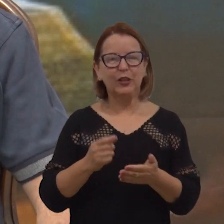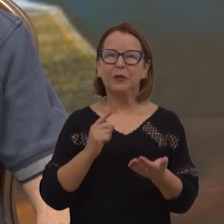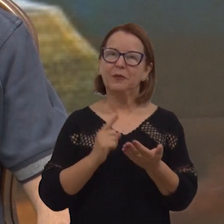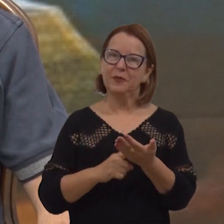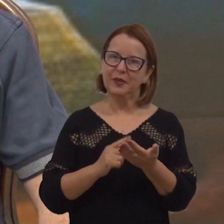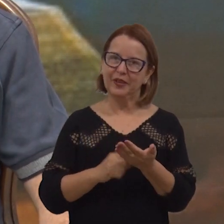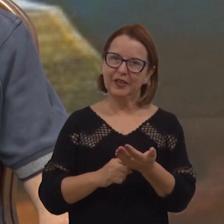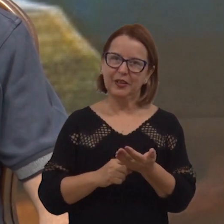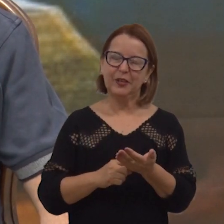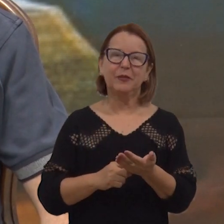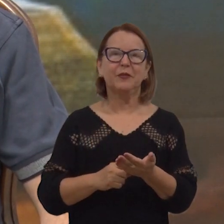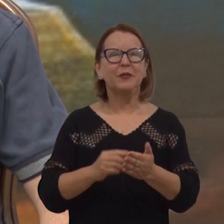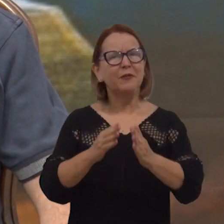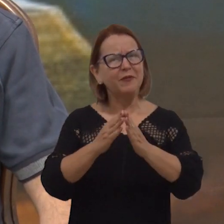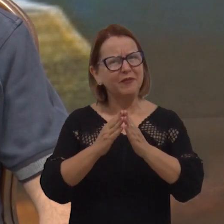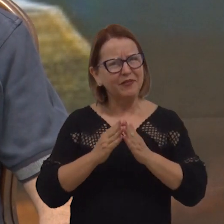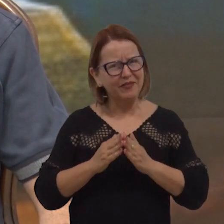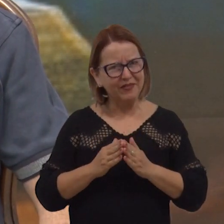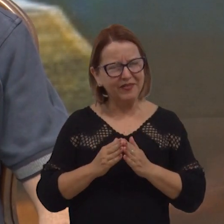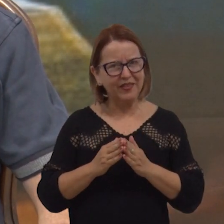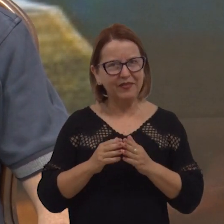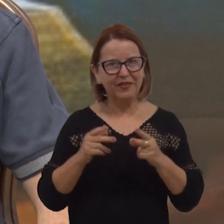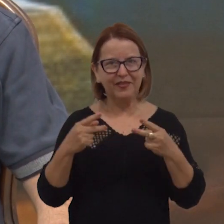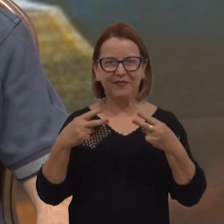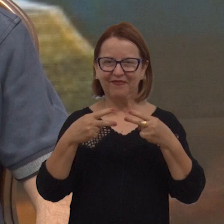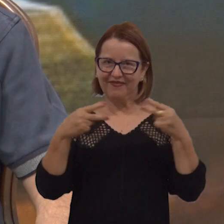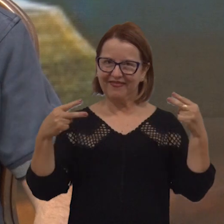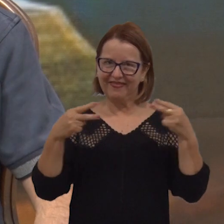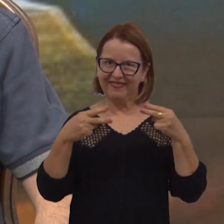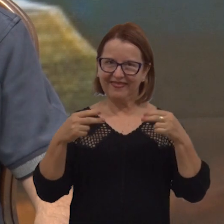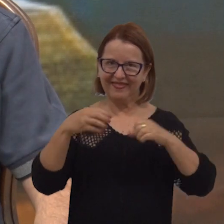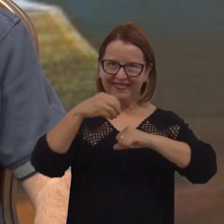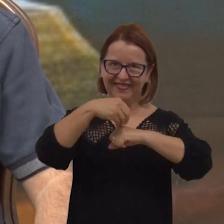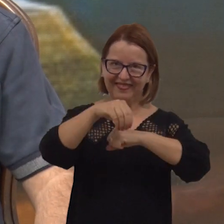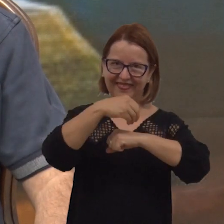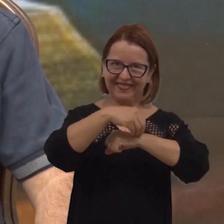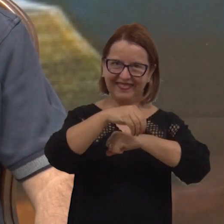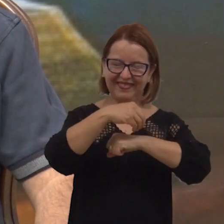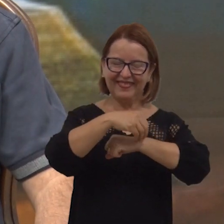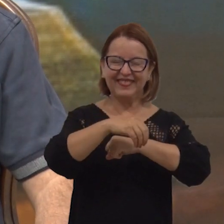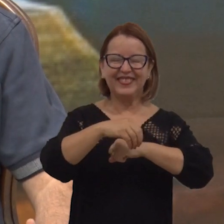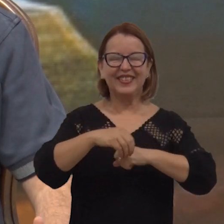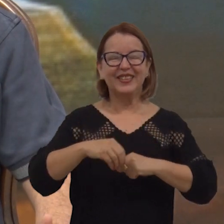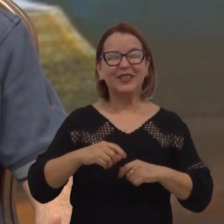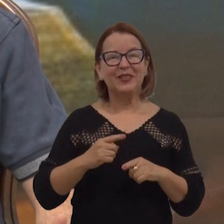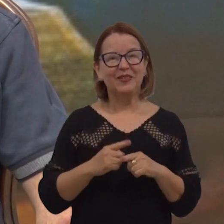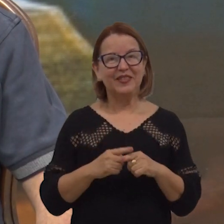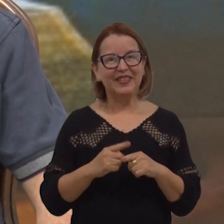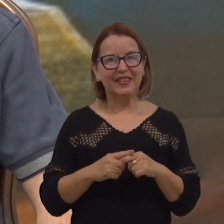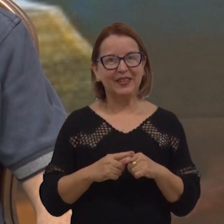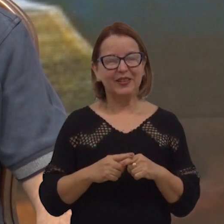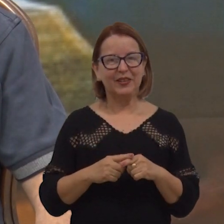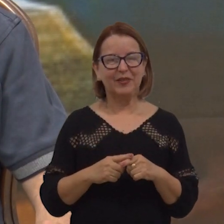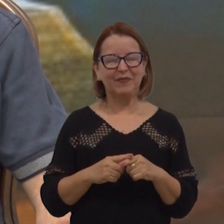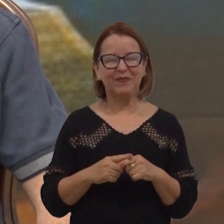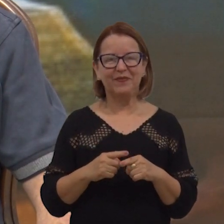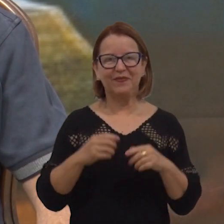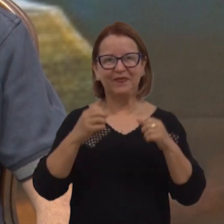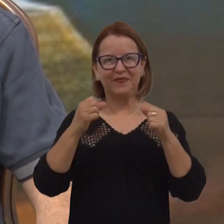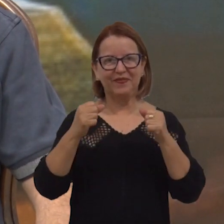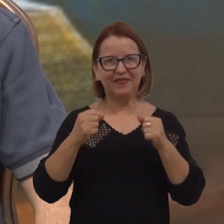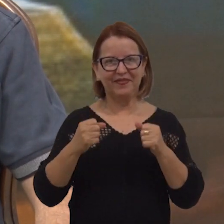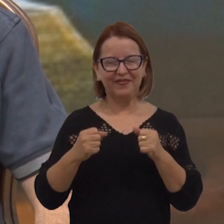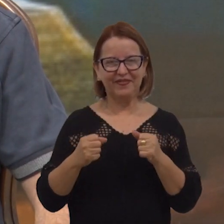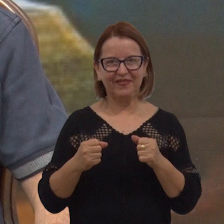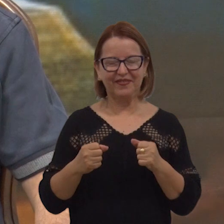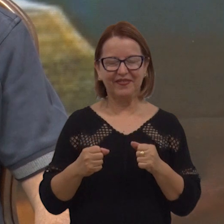solicitamos a vocês que compartilhem esse link, porque nós entendemos que nós podemos